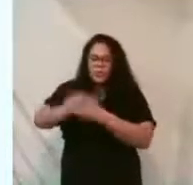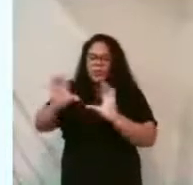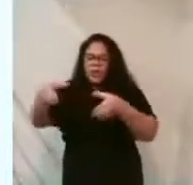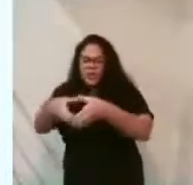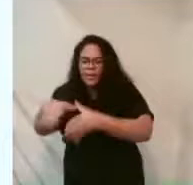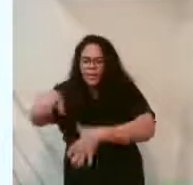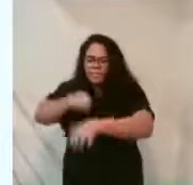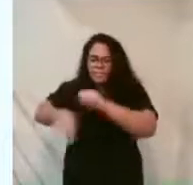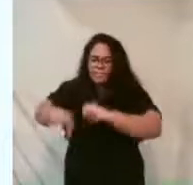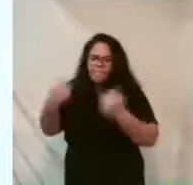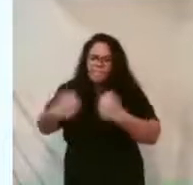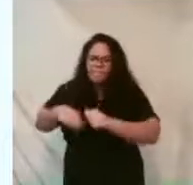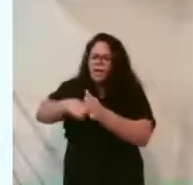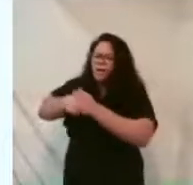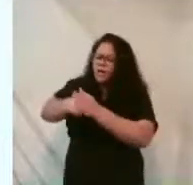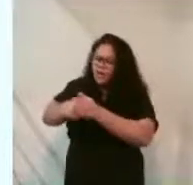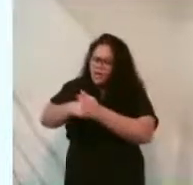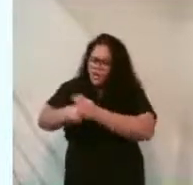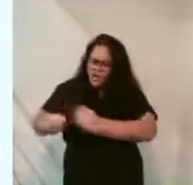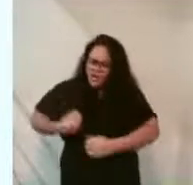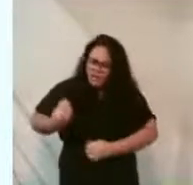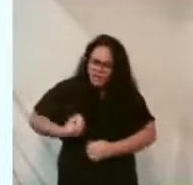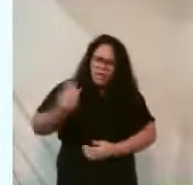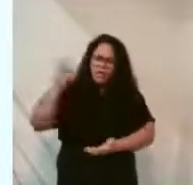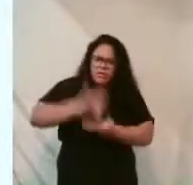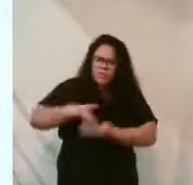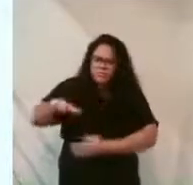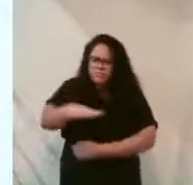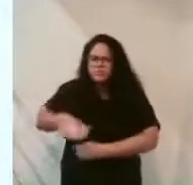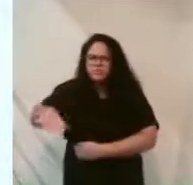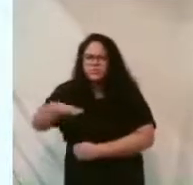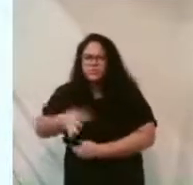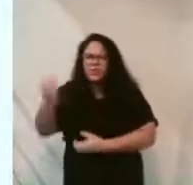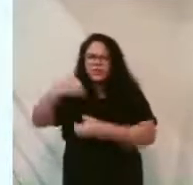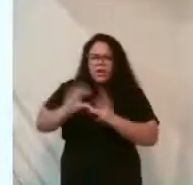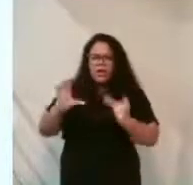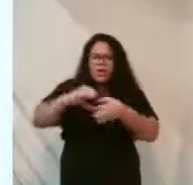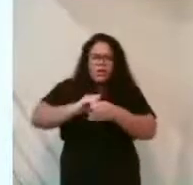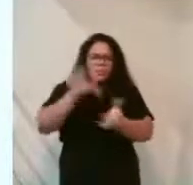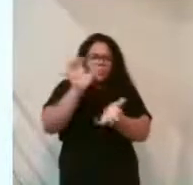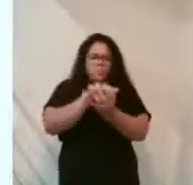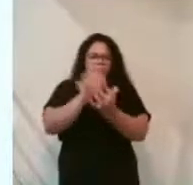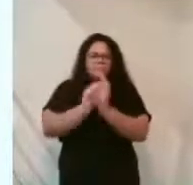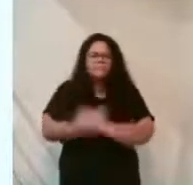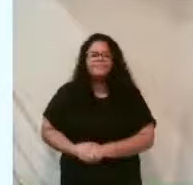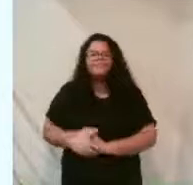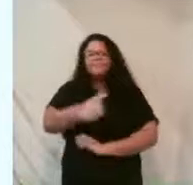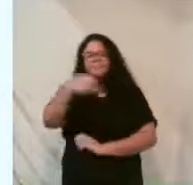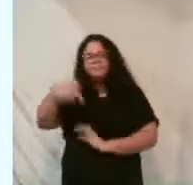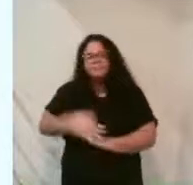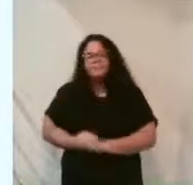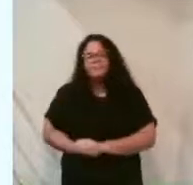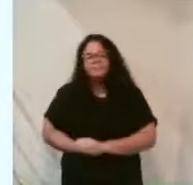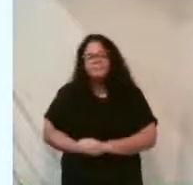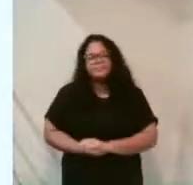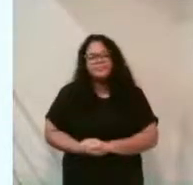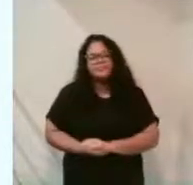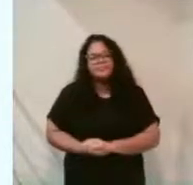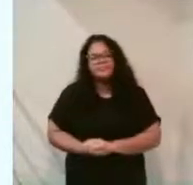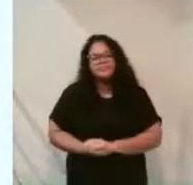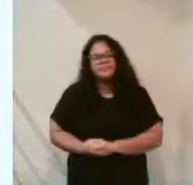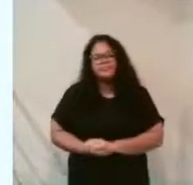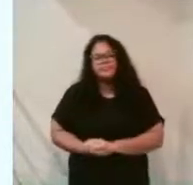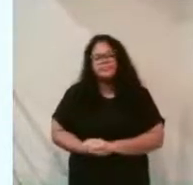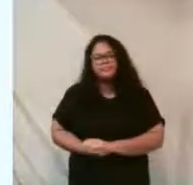sobre a situação real dos catadores dos lixões, ruas, cooperativas do estado de Pernambuco. 17. A implantação de infraestrutura